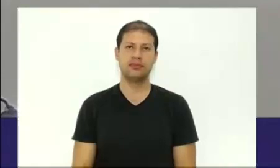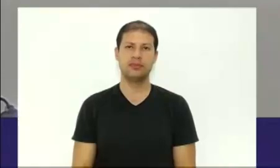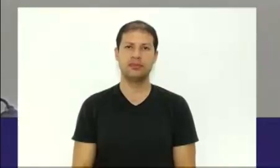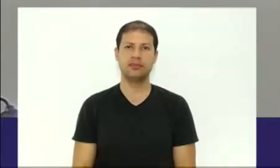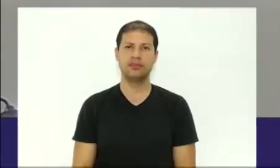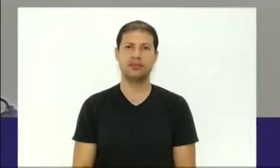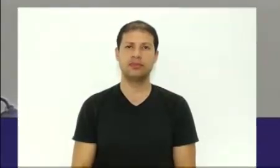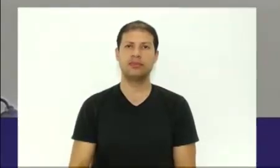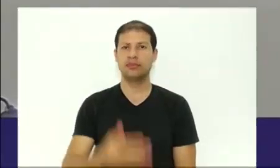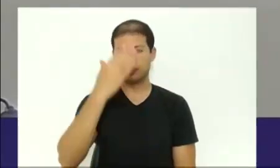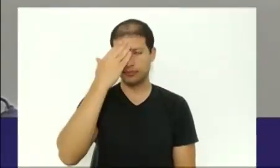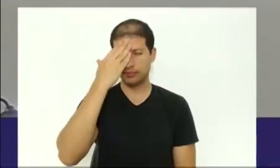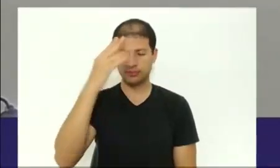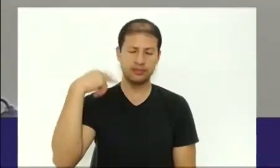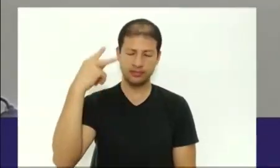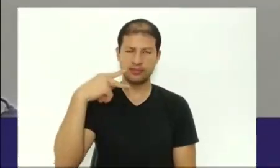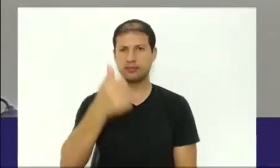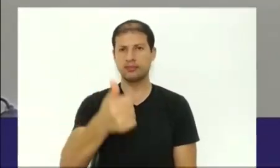Obrigado, vereador.